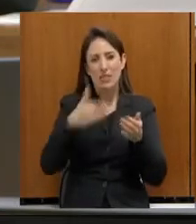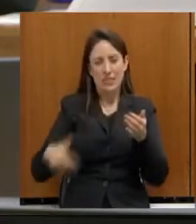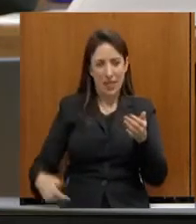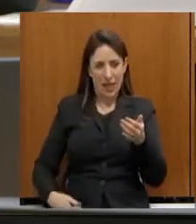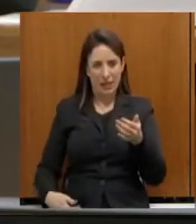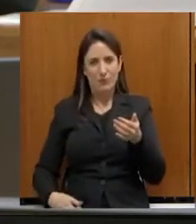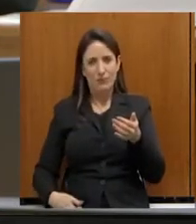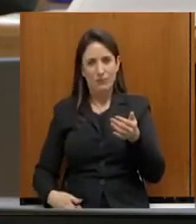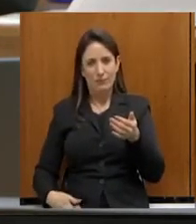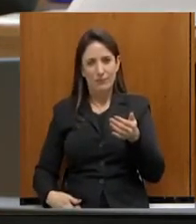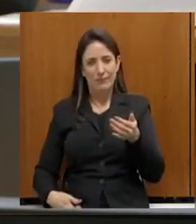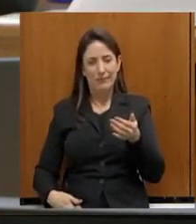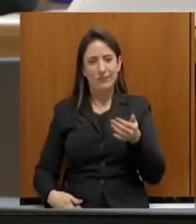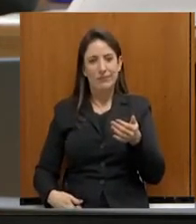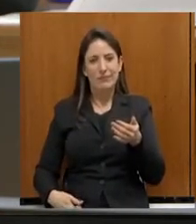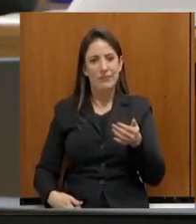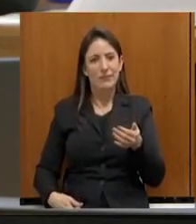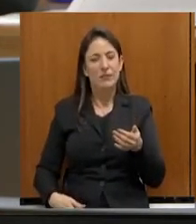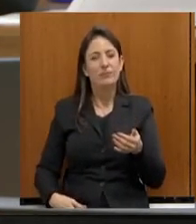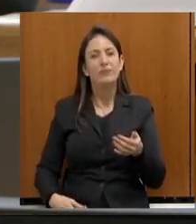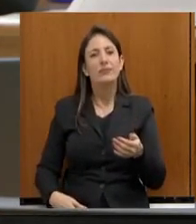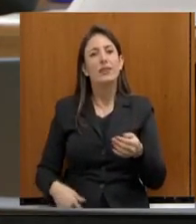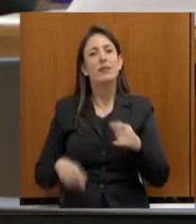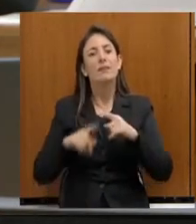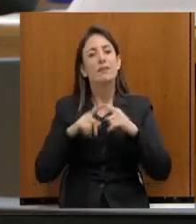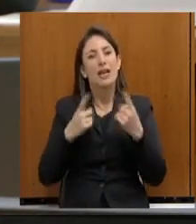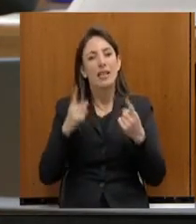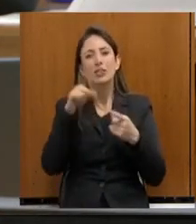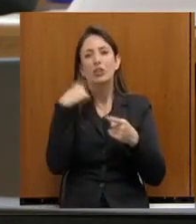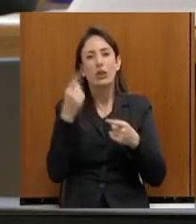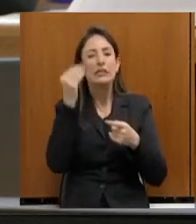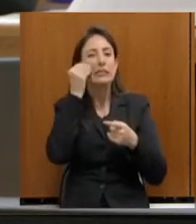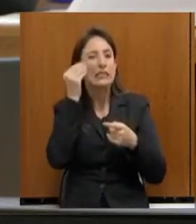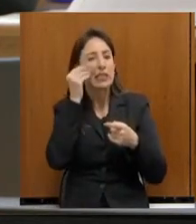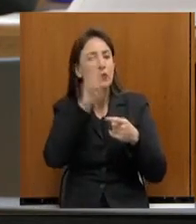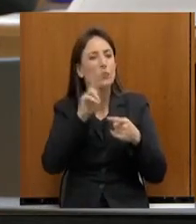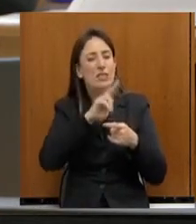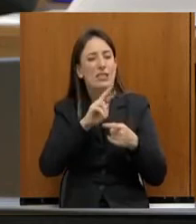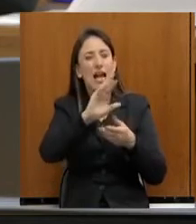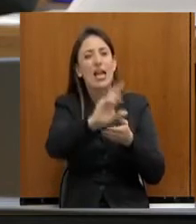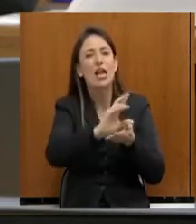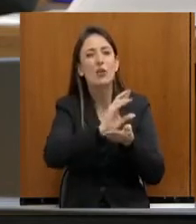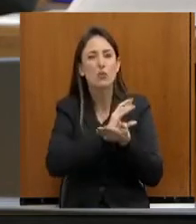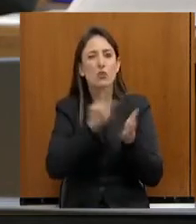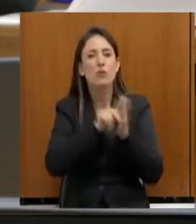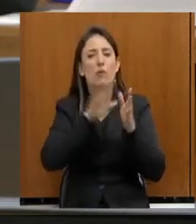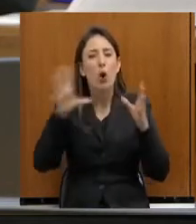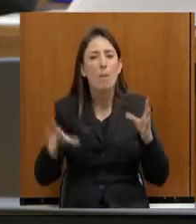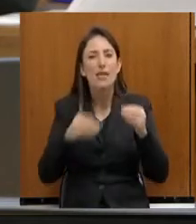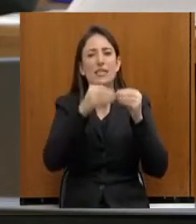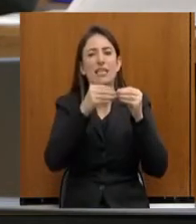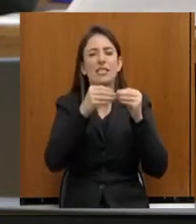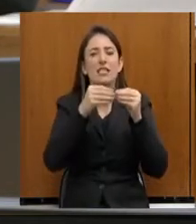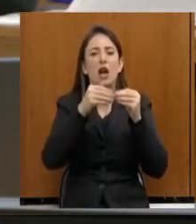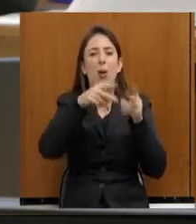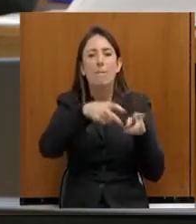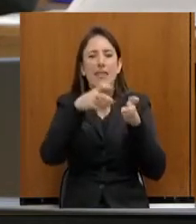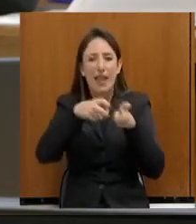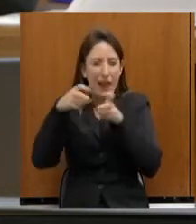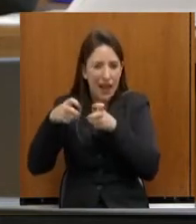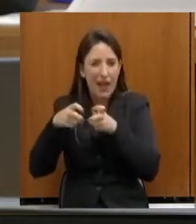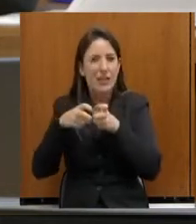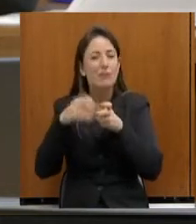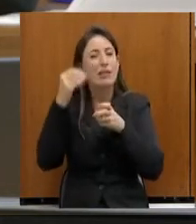né trabalhando com recursos da compensação Miner área para contratação de suporte